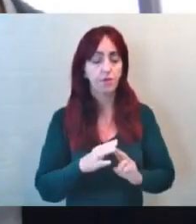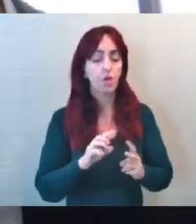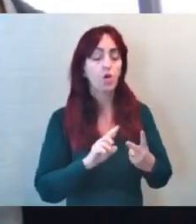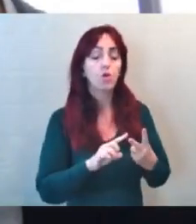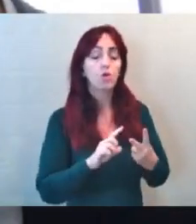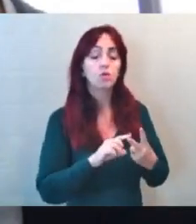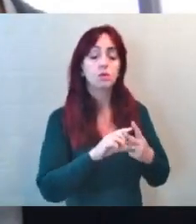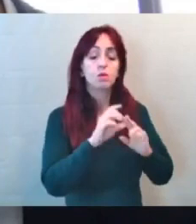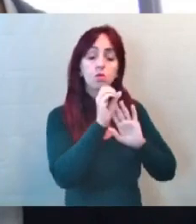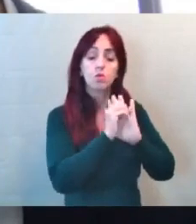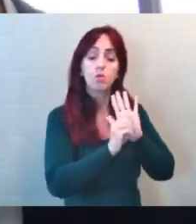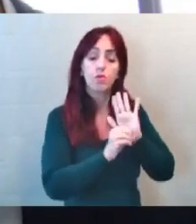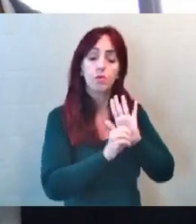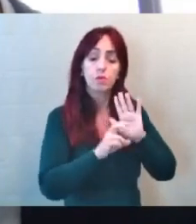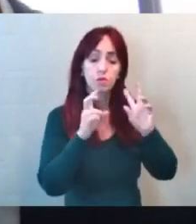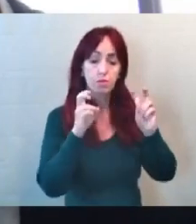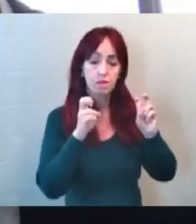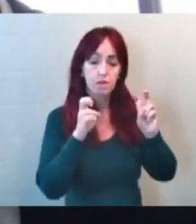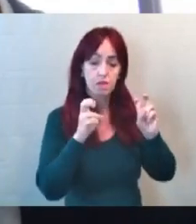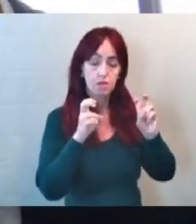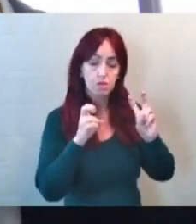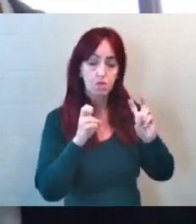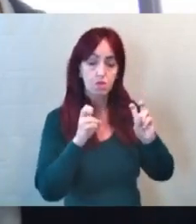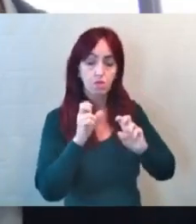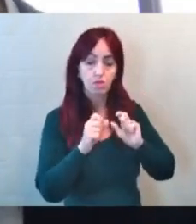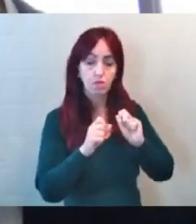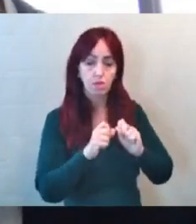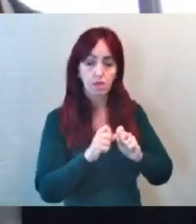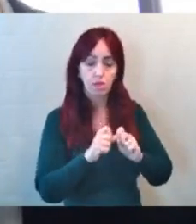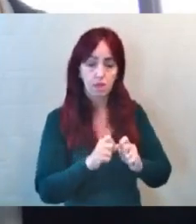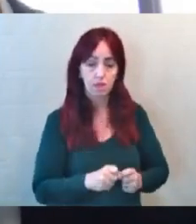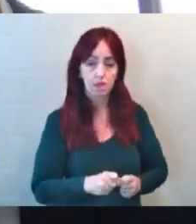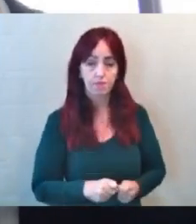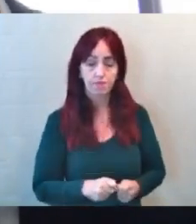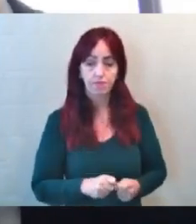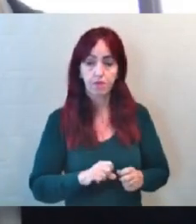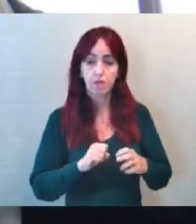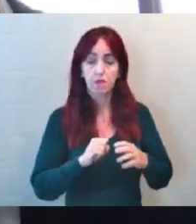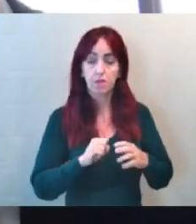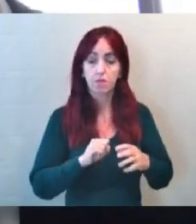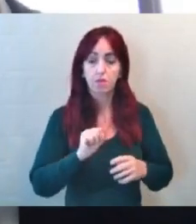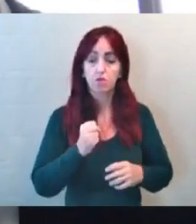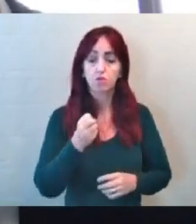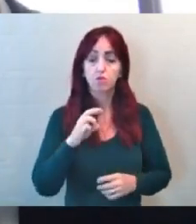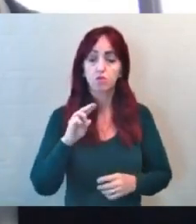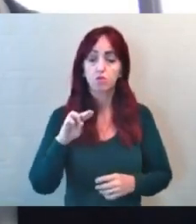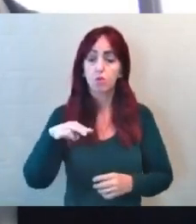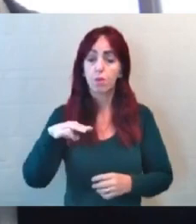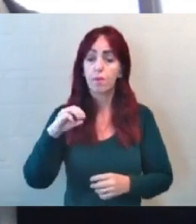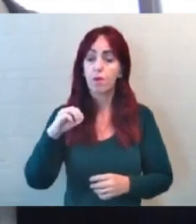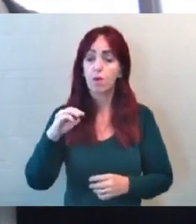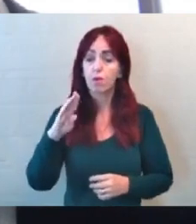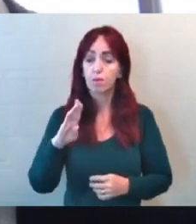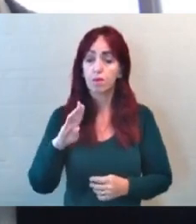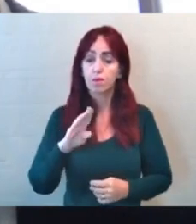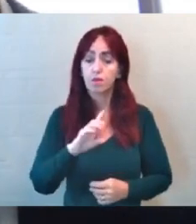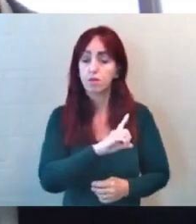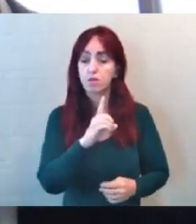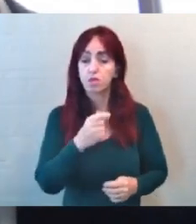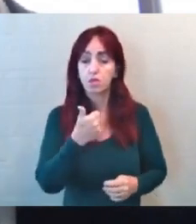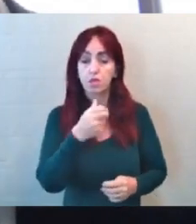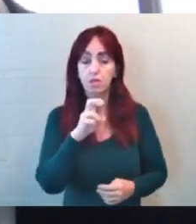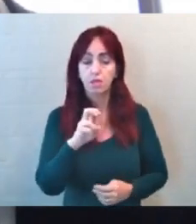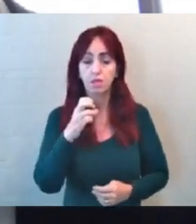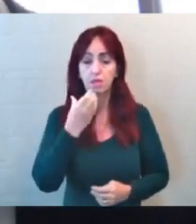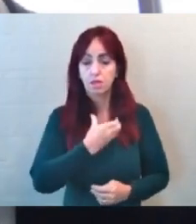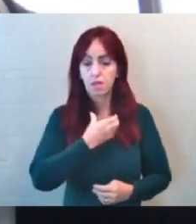Só informando a senhora que o segundo ofício sobre esse assunto, vereadora, saiu da Sumob dia 15 de dezembro, tá? Ah, então